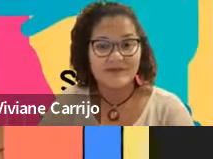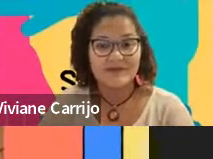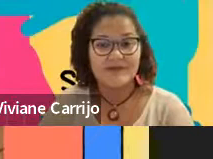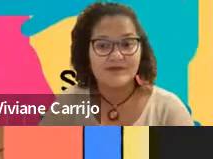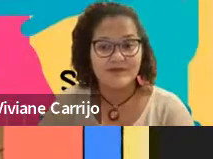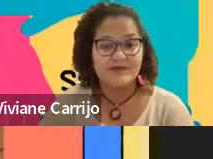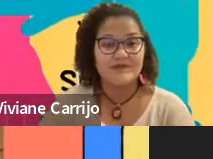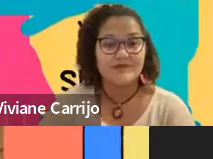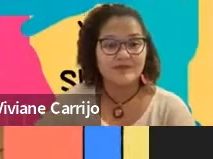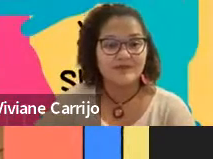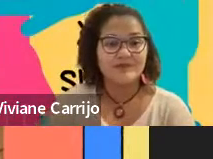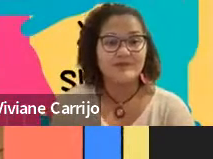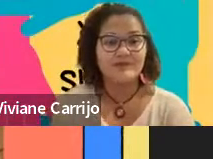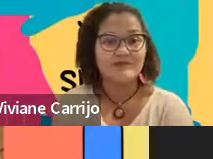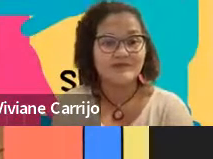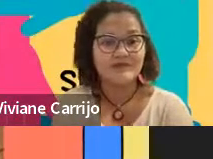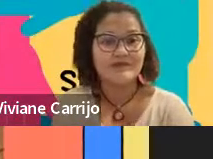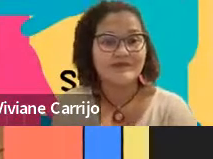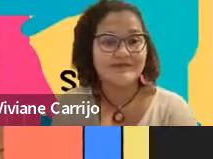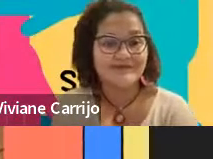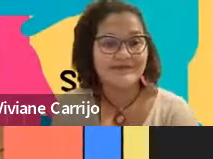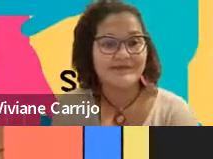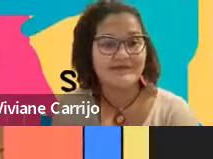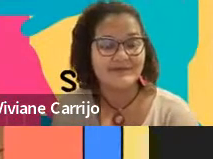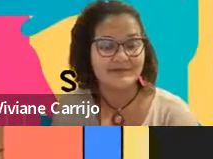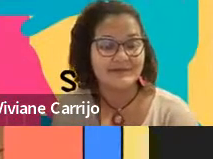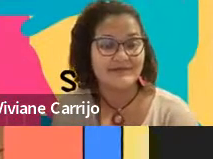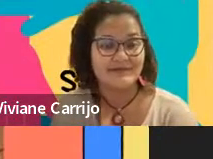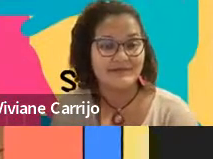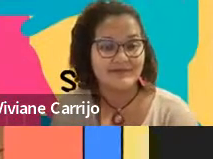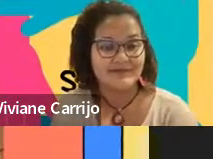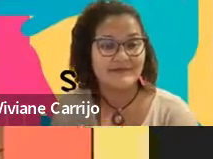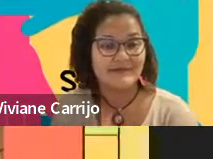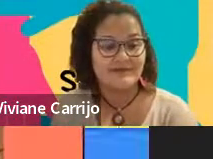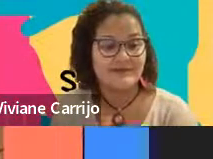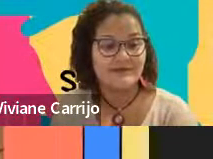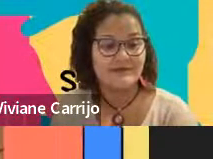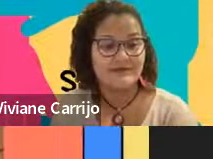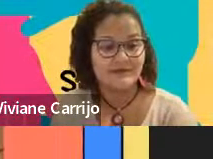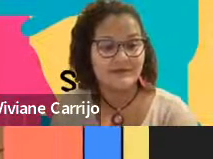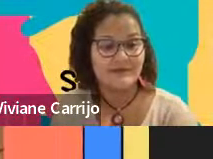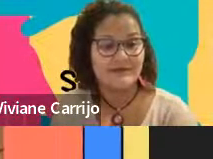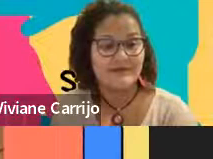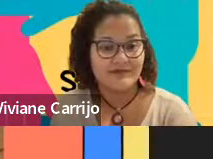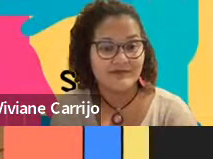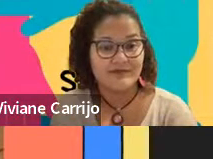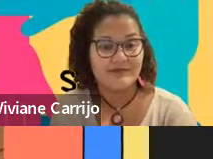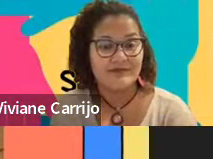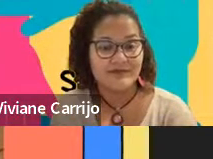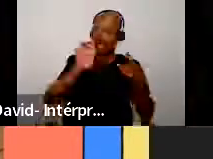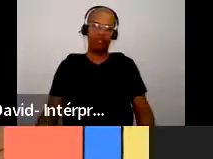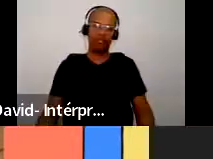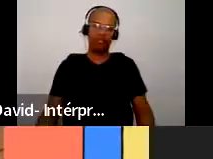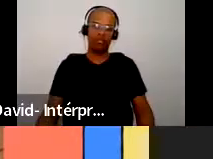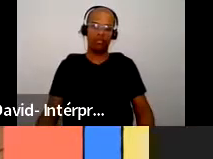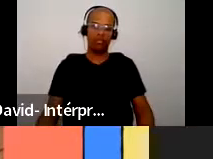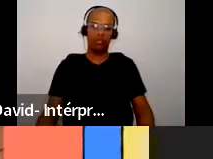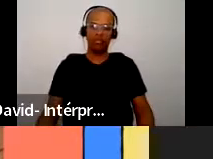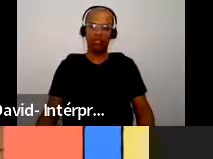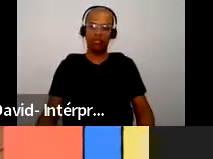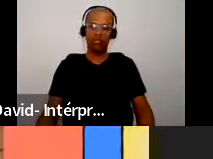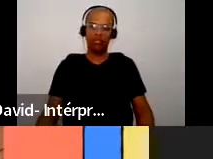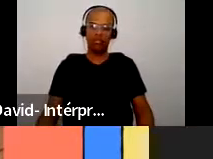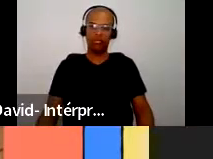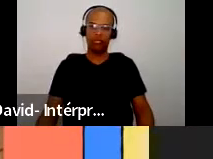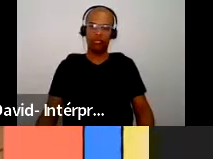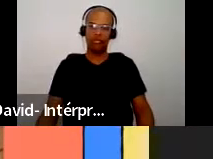to be the most pure and kind one, knowing everything around me is just alright. You need to go to college, you need to get a job, you need to